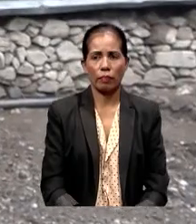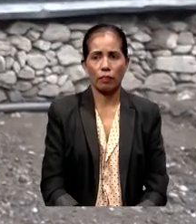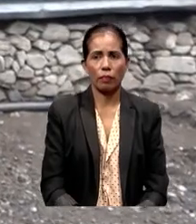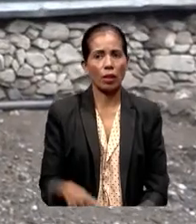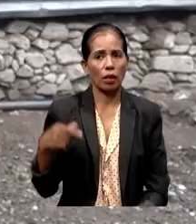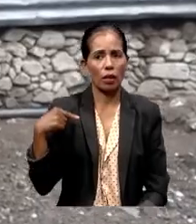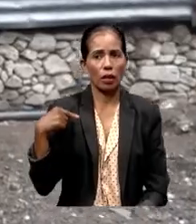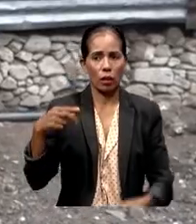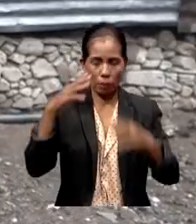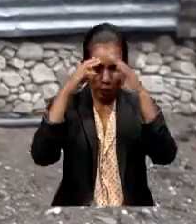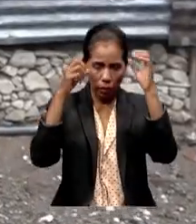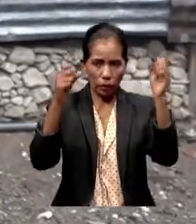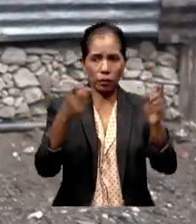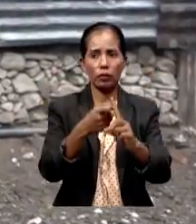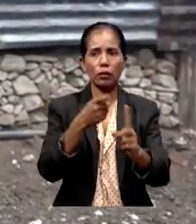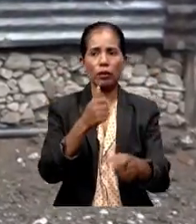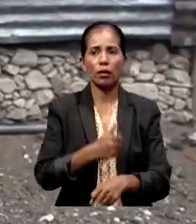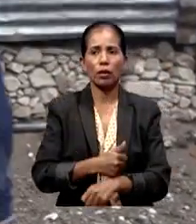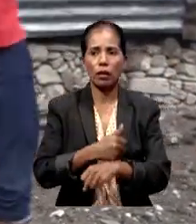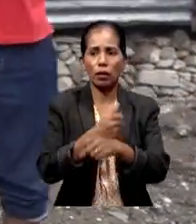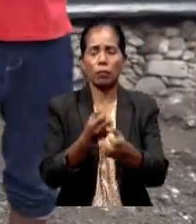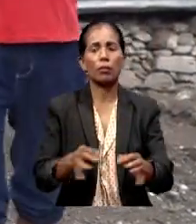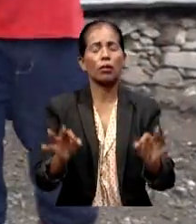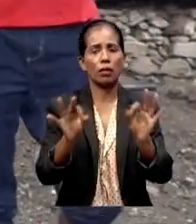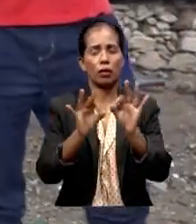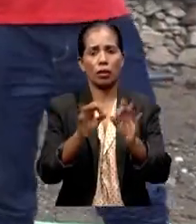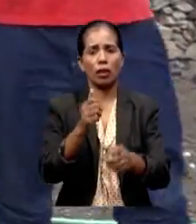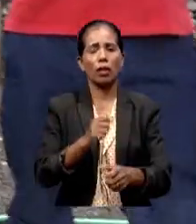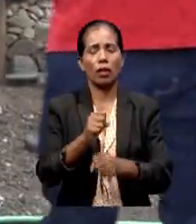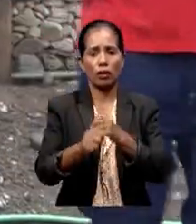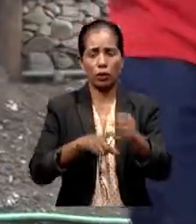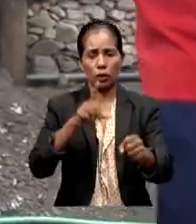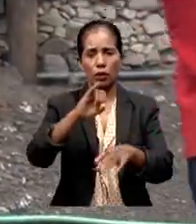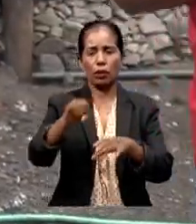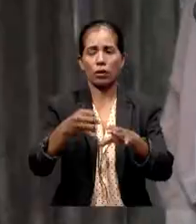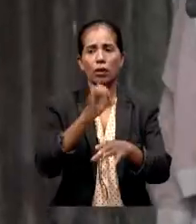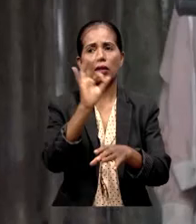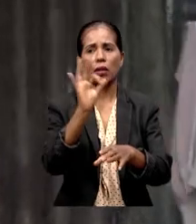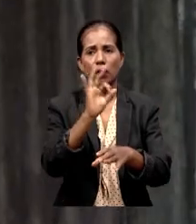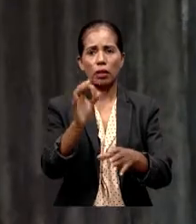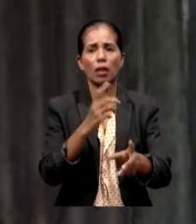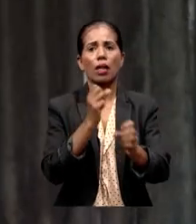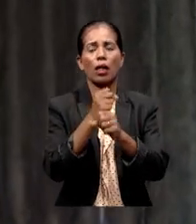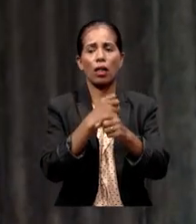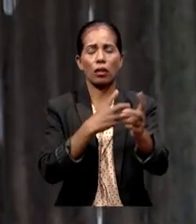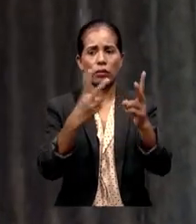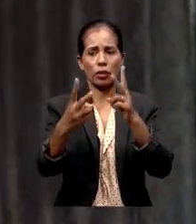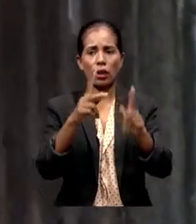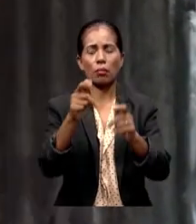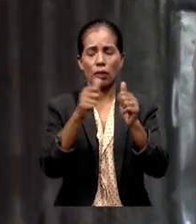Gabinete Presidente República li husini asesor principal ba asuntu sosial no inclusão sestane halu visita ba EMA ho